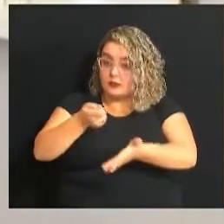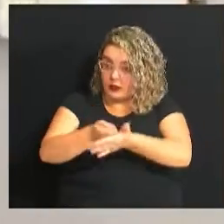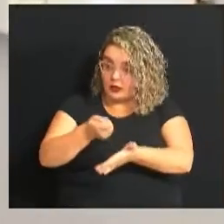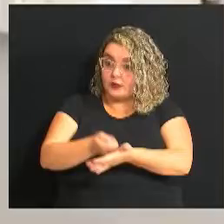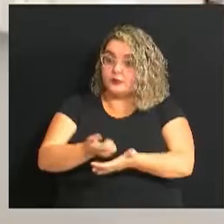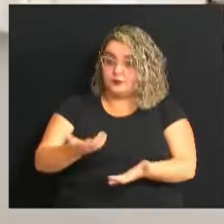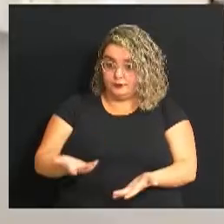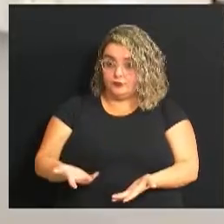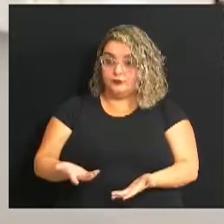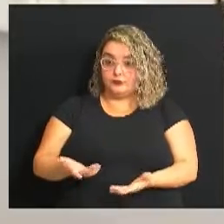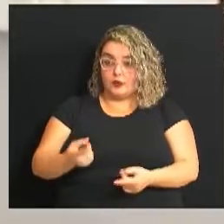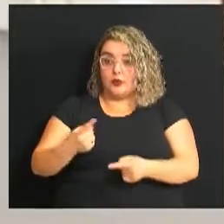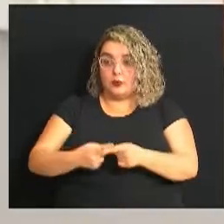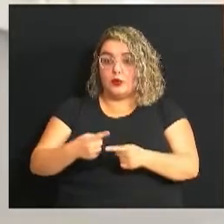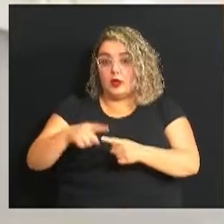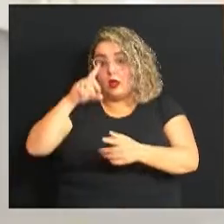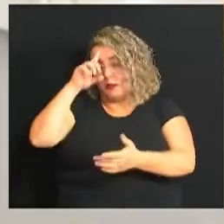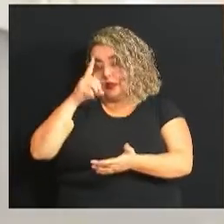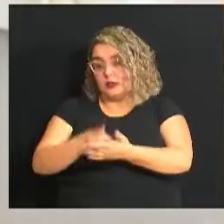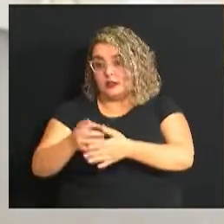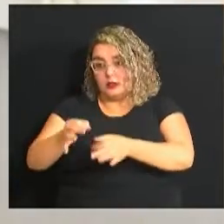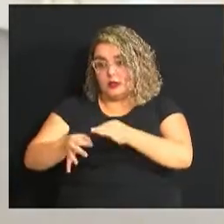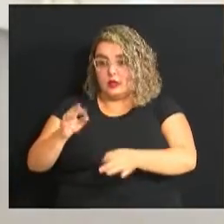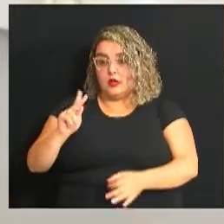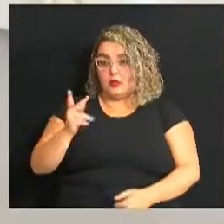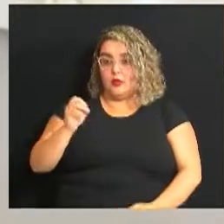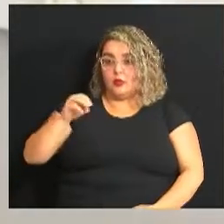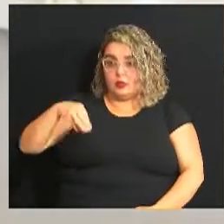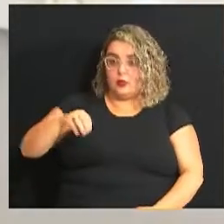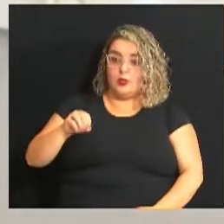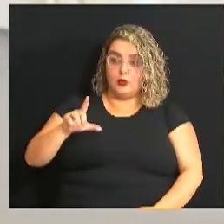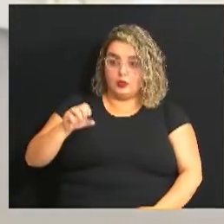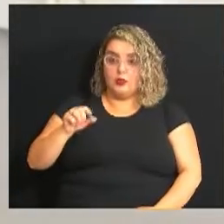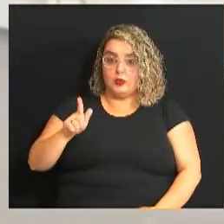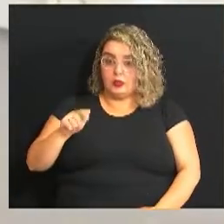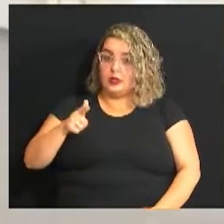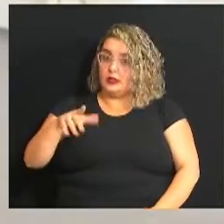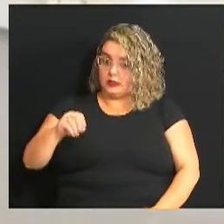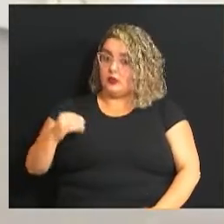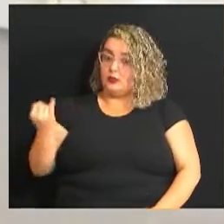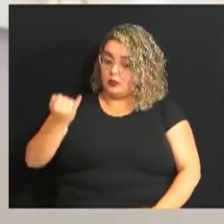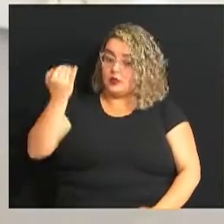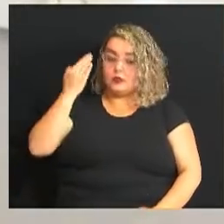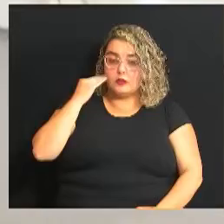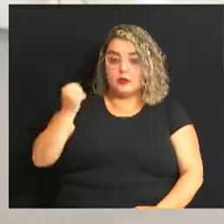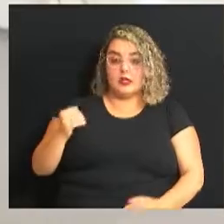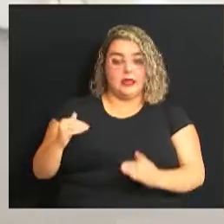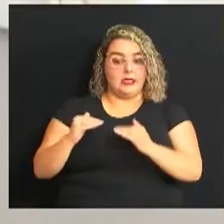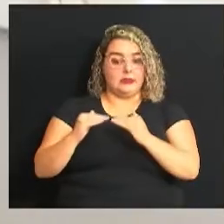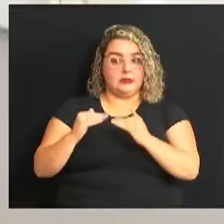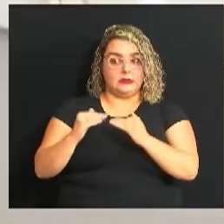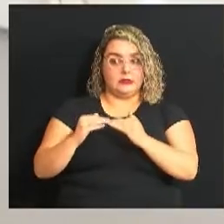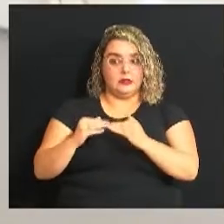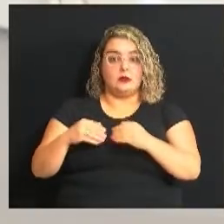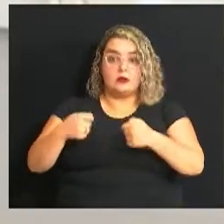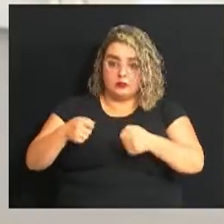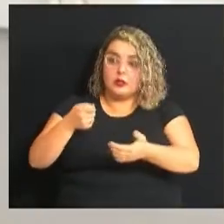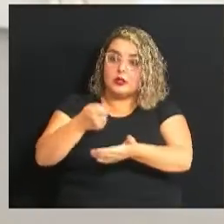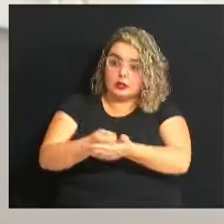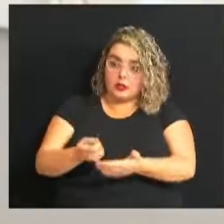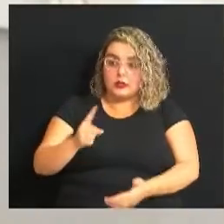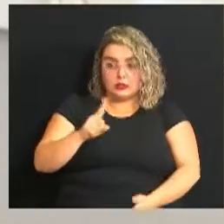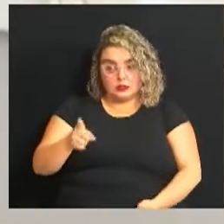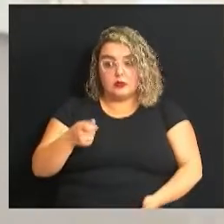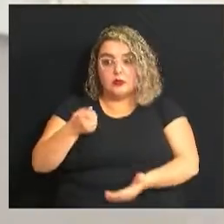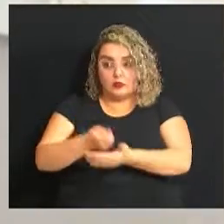se torna uma decisão judicial essa homologação, né? Tá. Então é importante as pessoas saberem disso. Esse acordo ele precisa ser cumprido. Se ele não for cumprido,